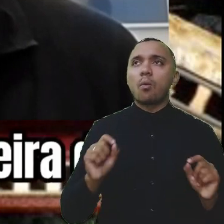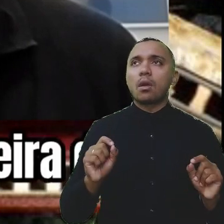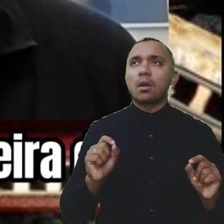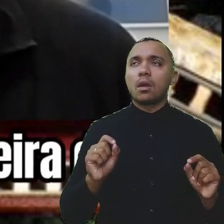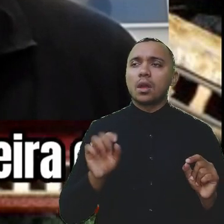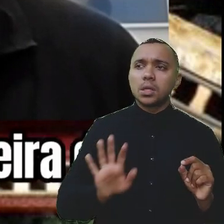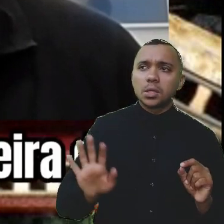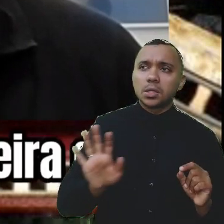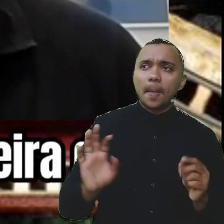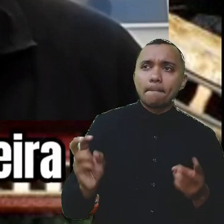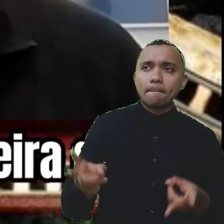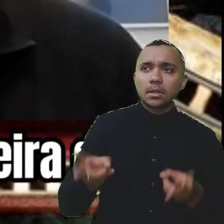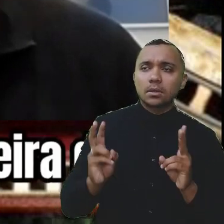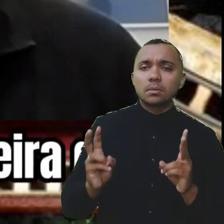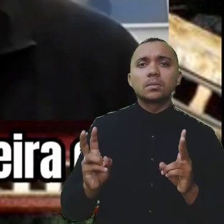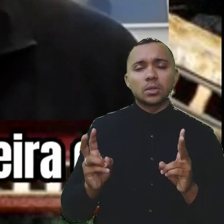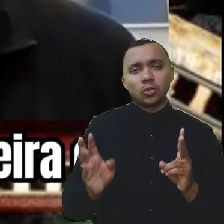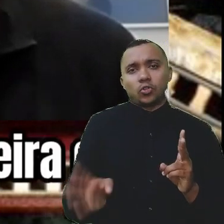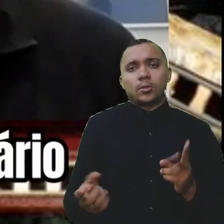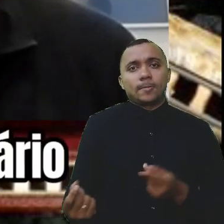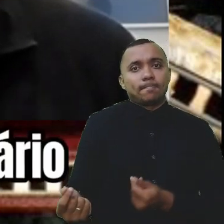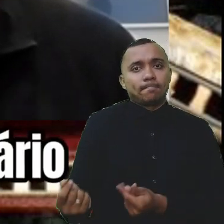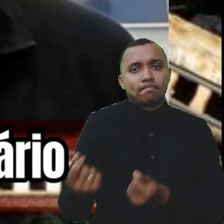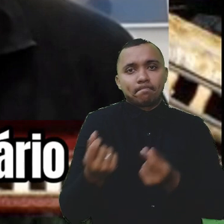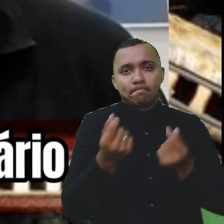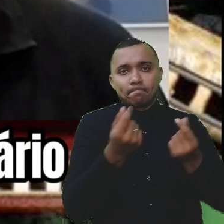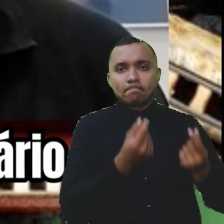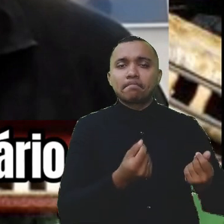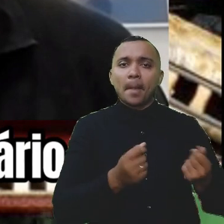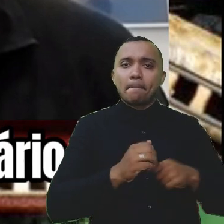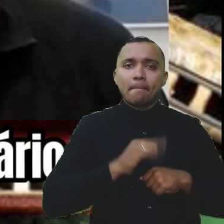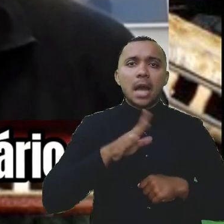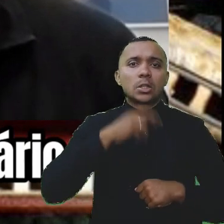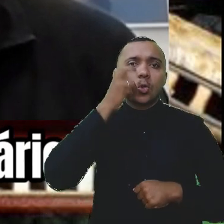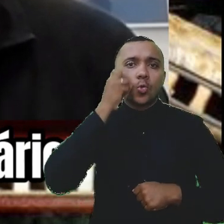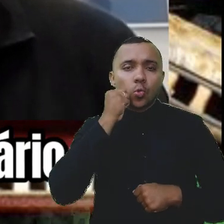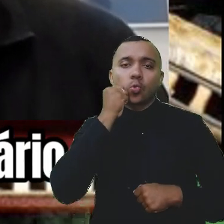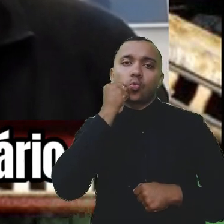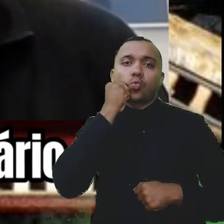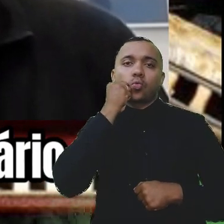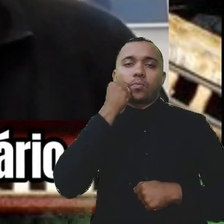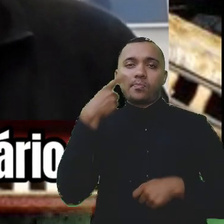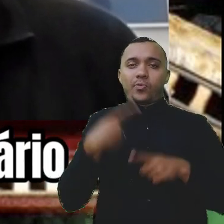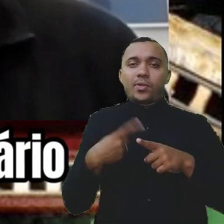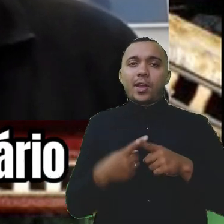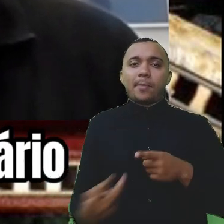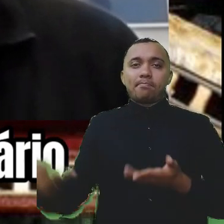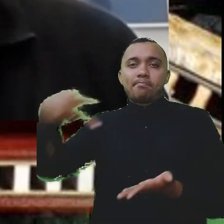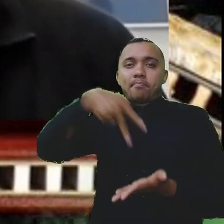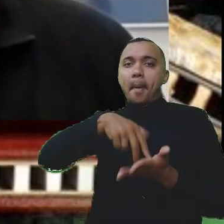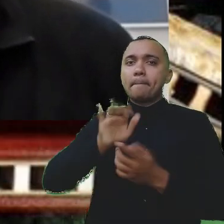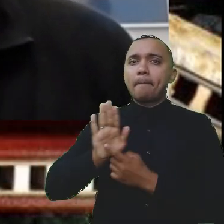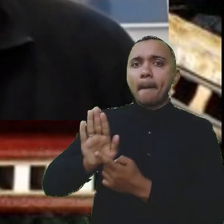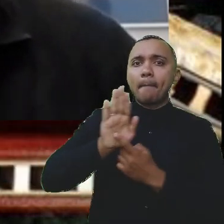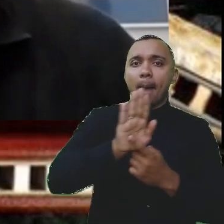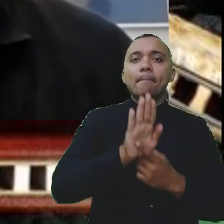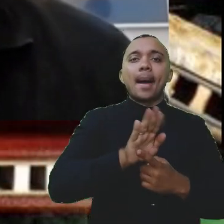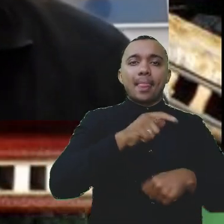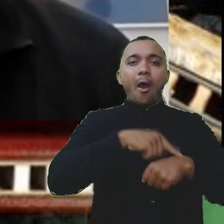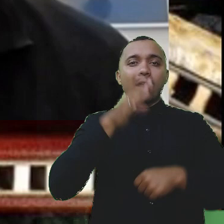parece que tem uma valorização financeira do palco. No palco existe um retorno pecuniário,